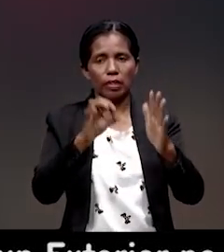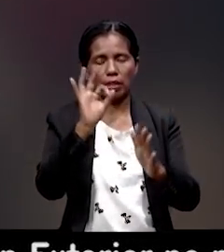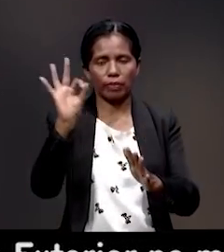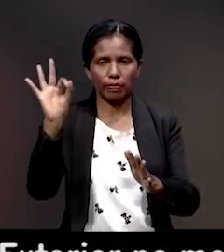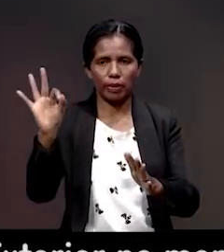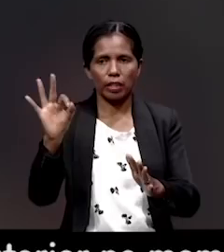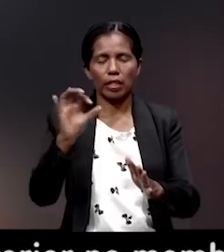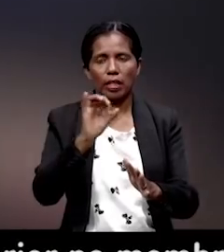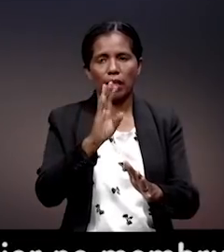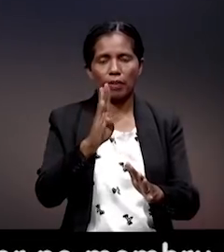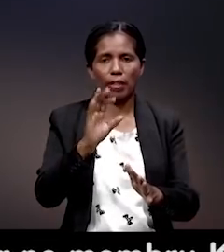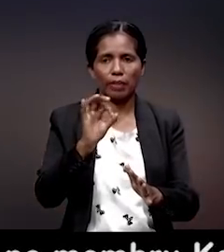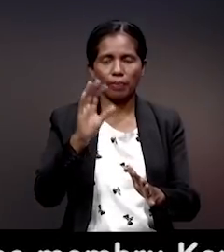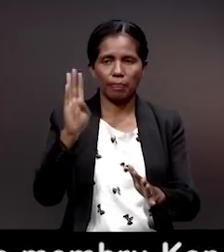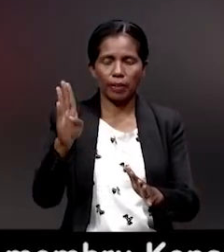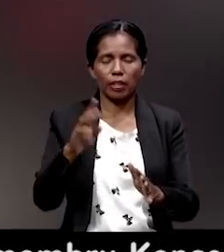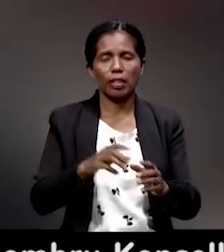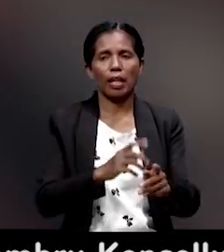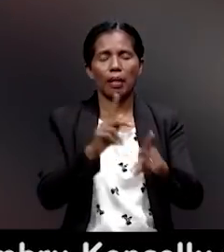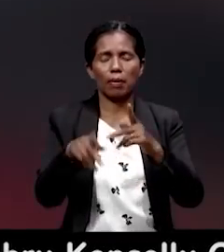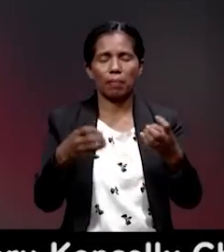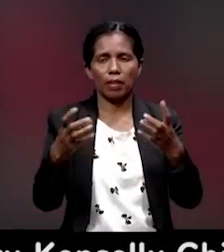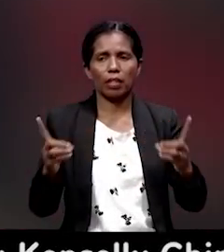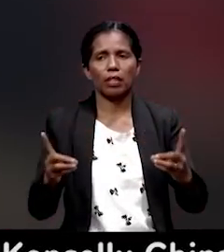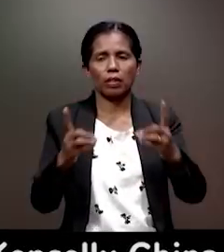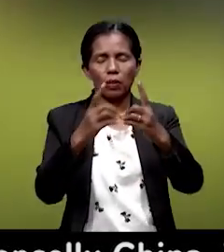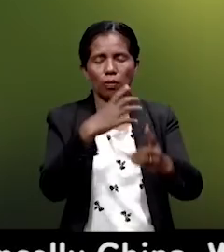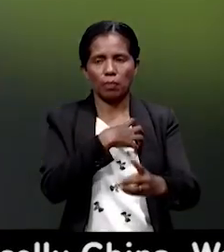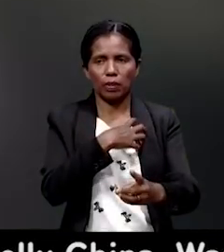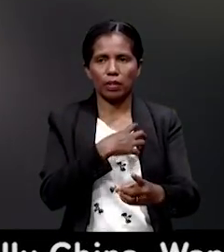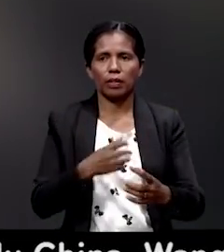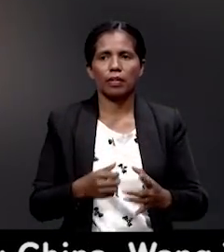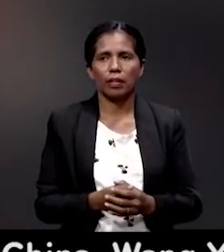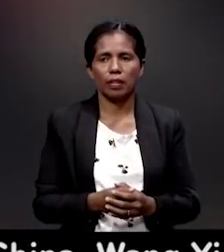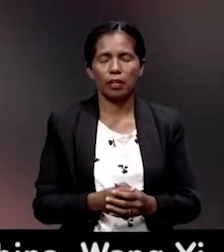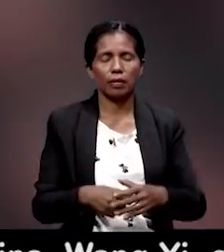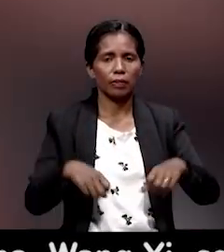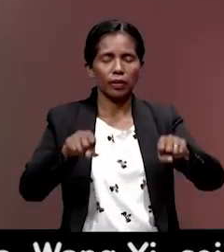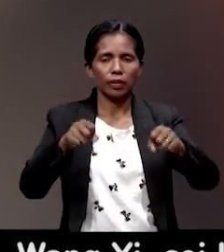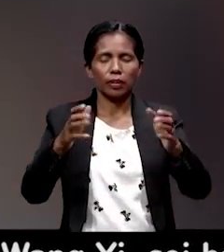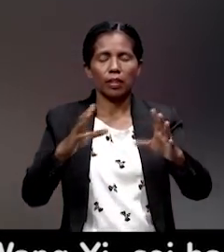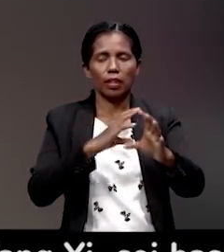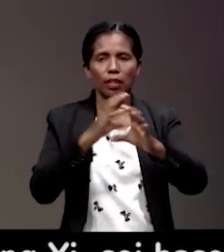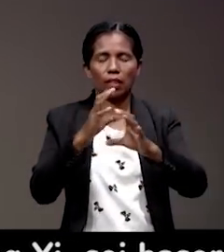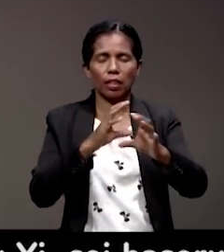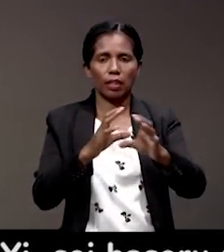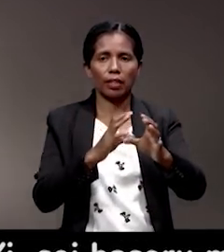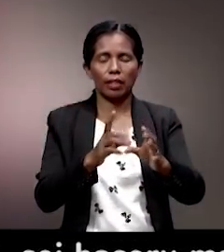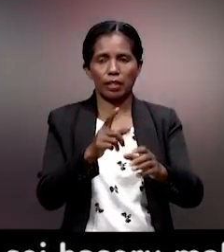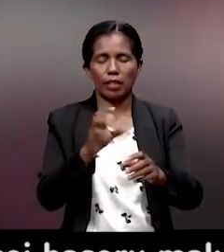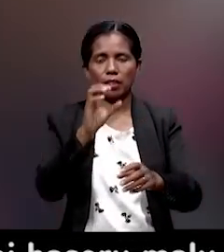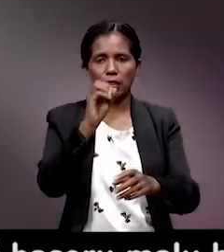a moço crítica macas o si público a soro atuação polícia. Enquanto motorista careta microleta 01 nebe